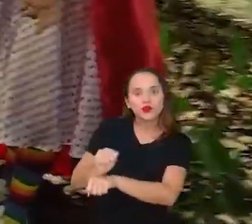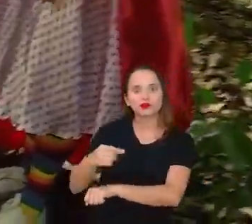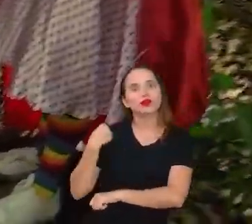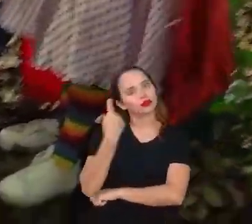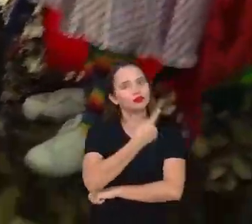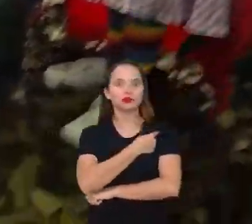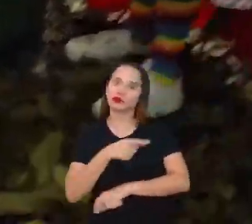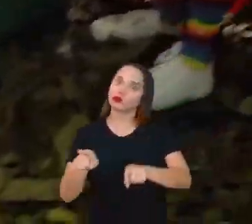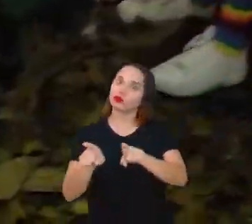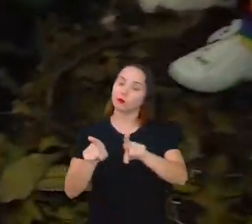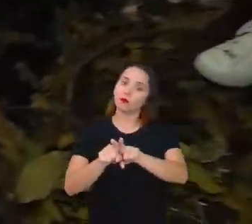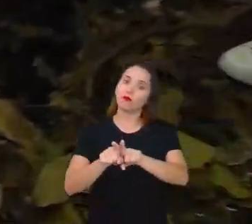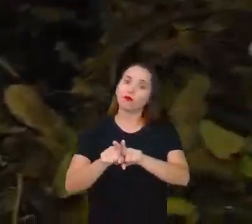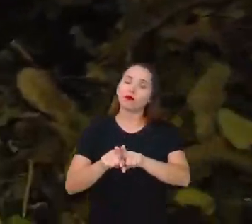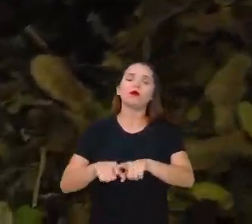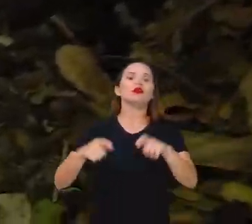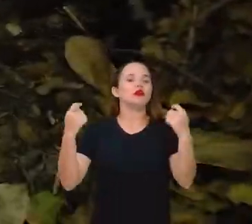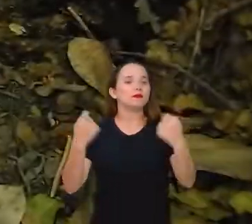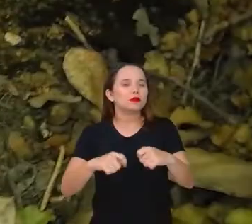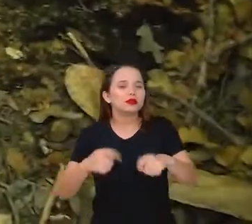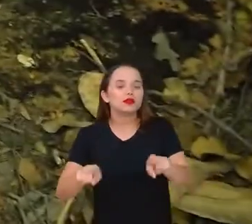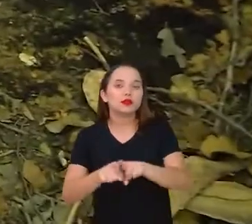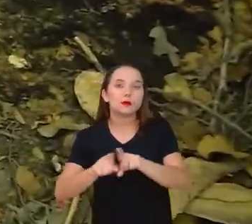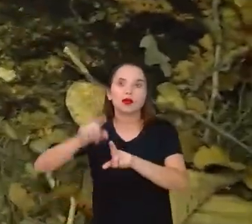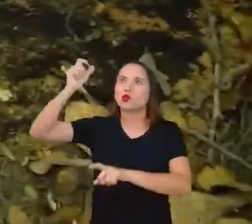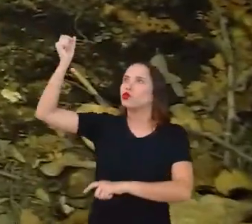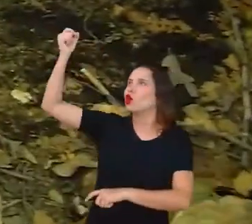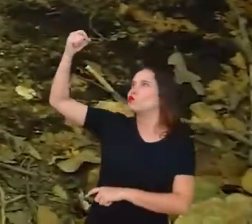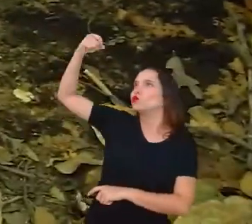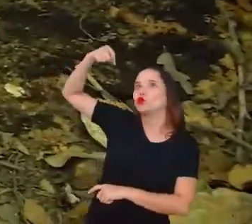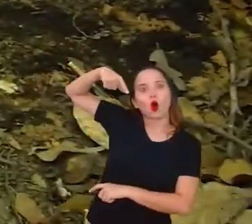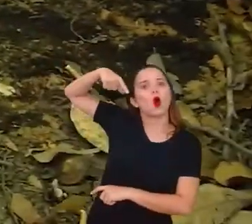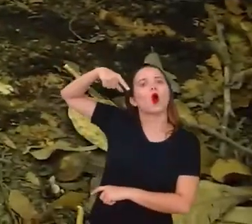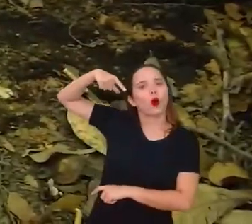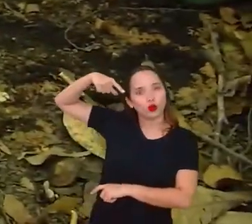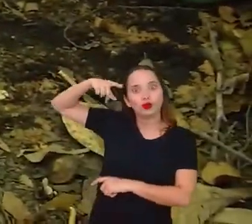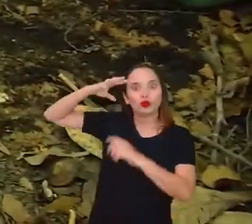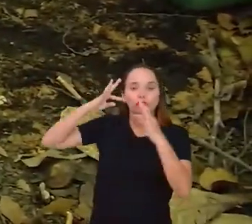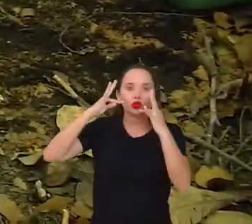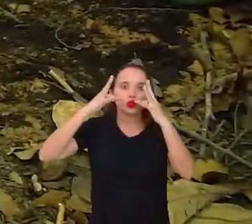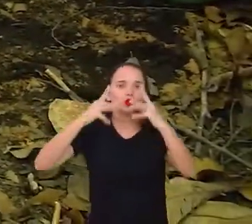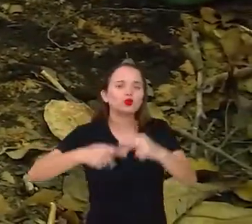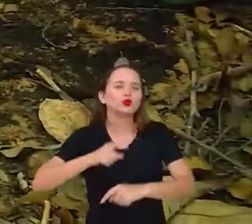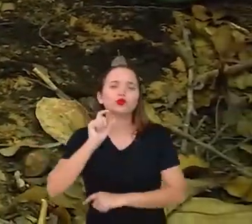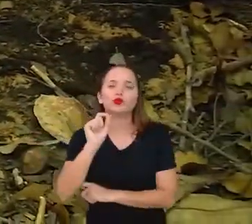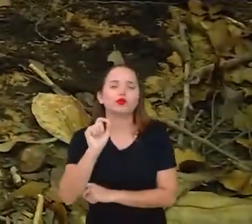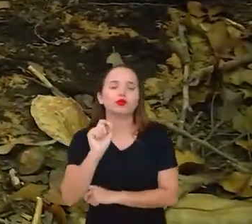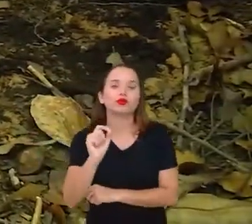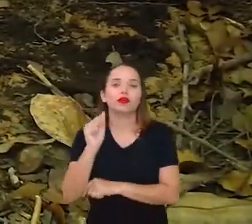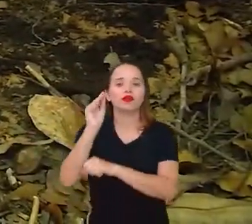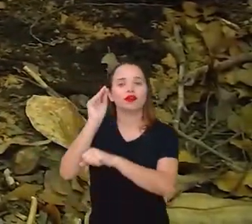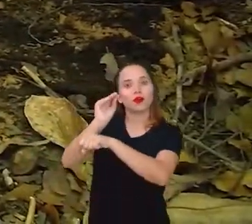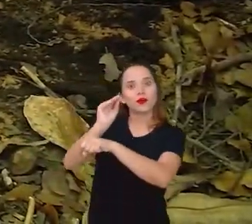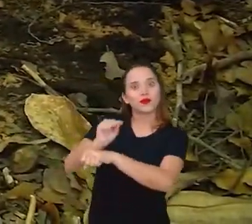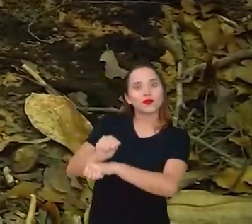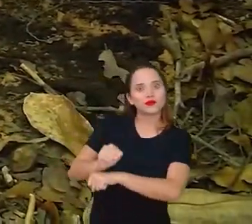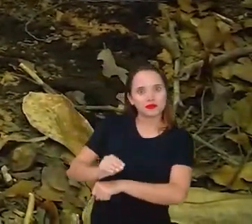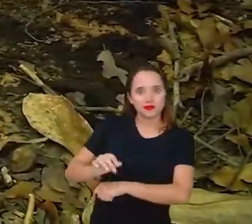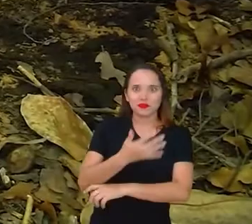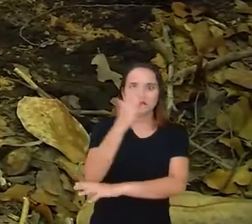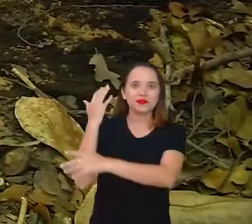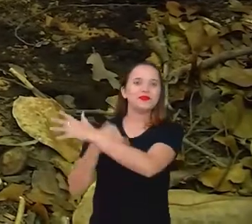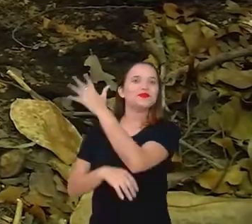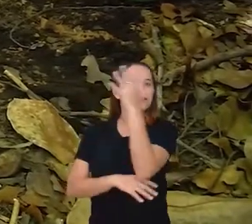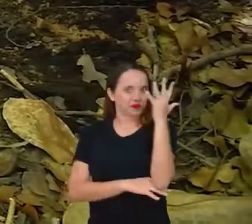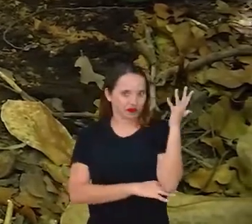gente, ela precisa da luz do sol. Tudo isso é cuidado com a